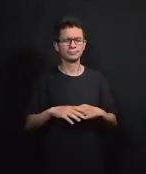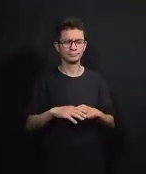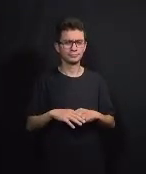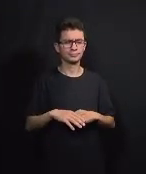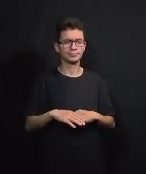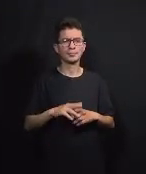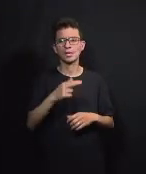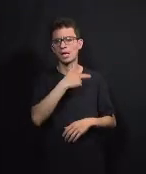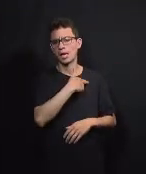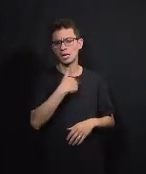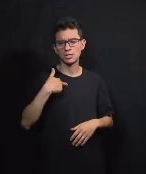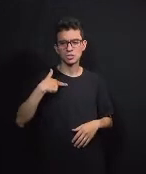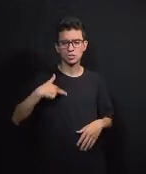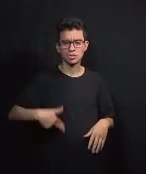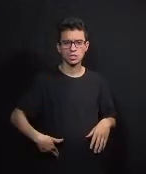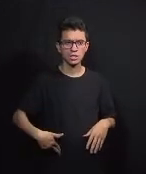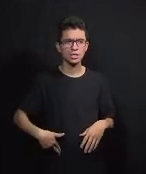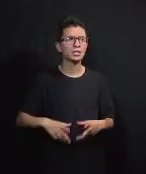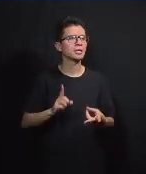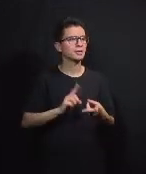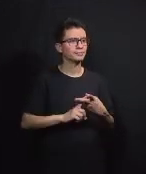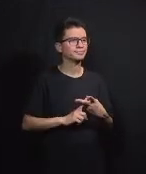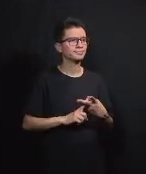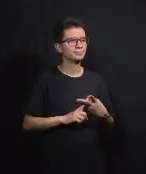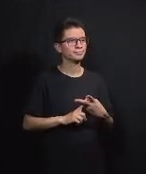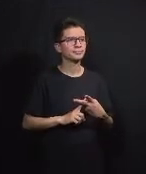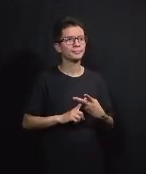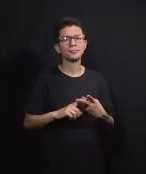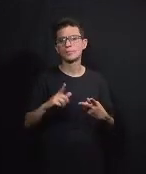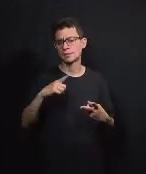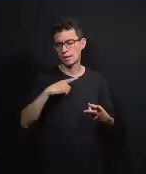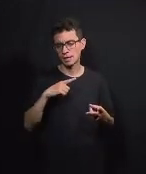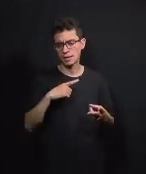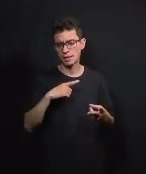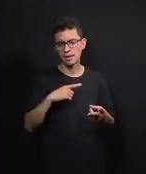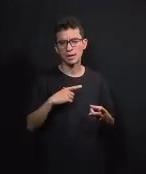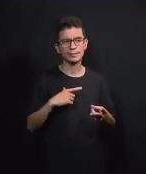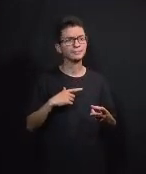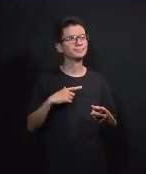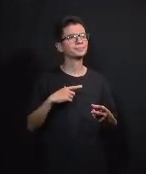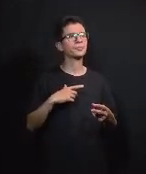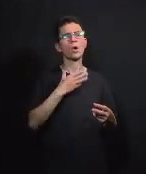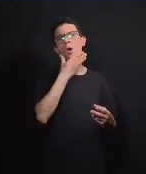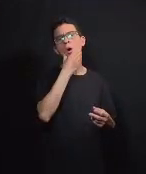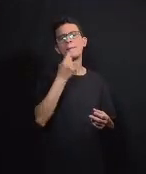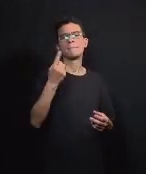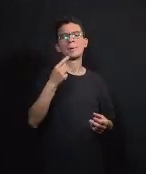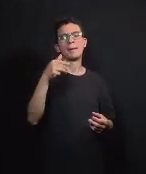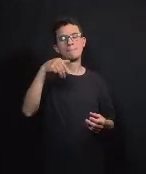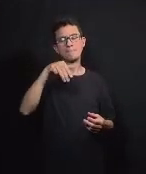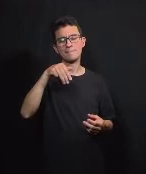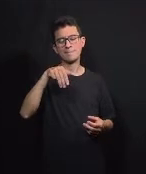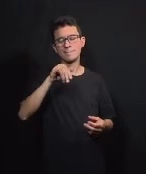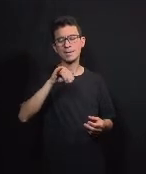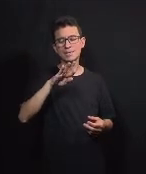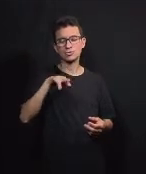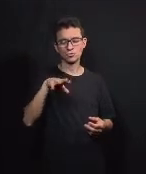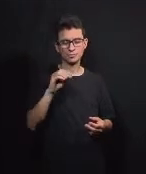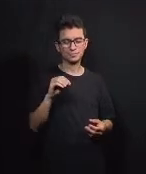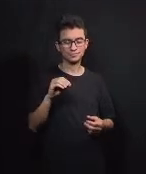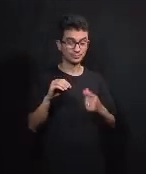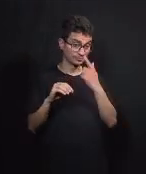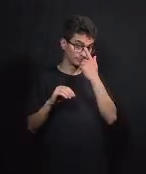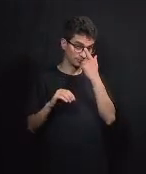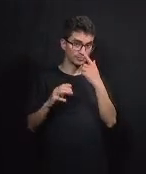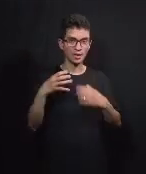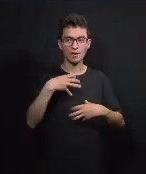China de Xi Jinping, o atual primeiro-ministro chinês, do ponto de vista político, é